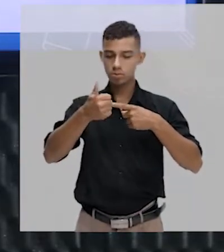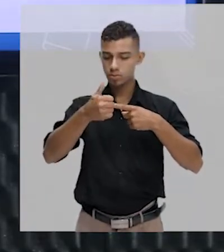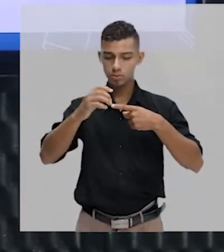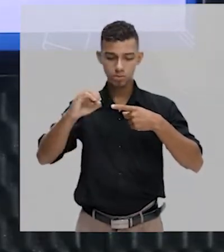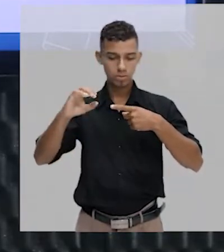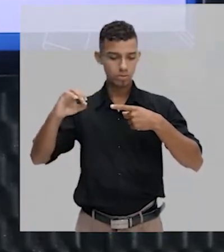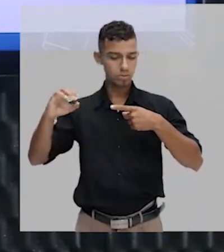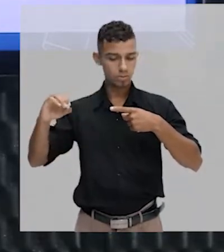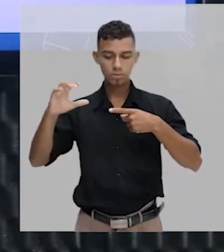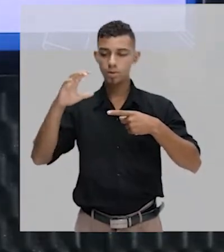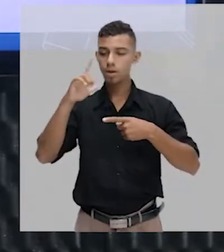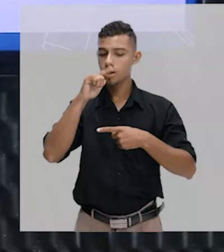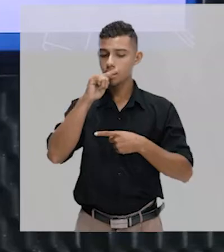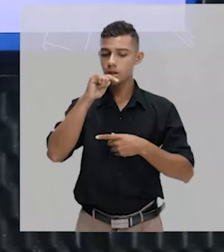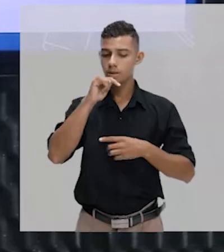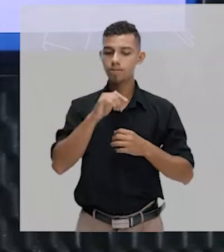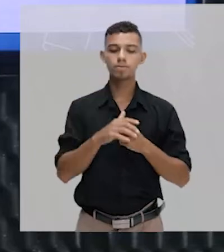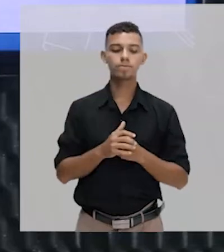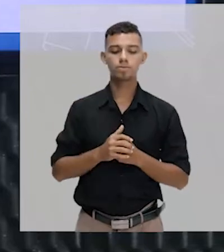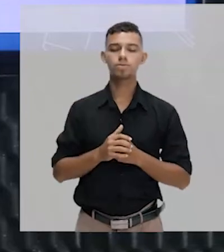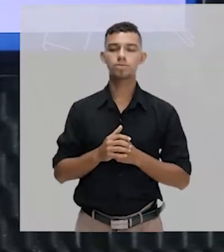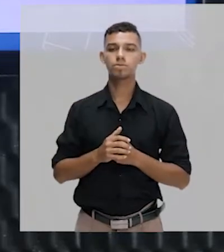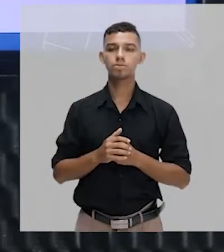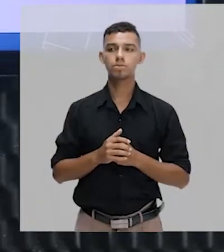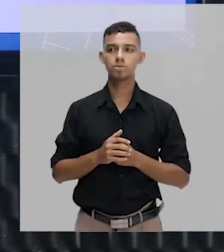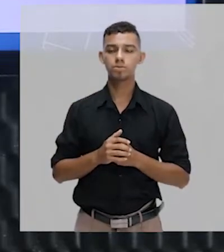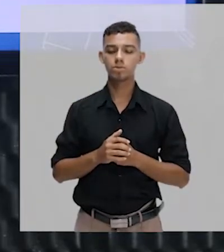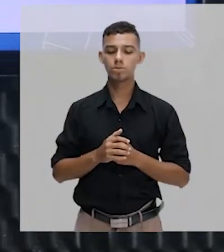100% da massa de água vai gerar